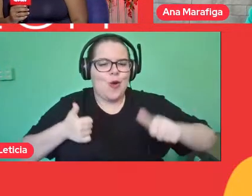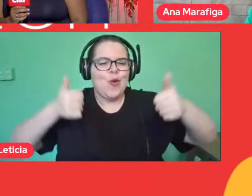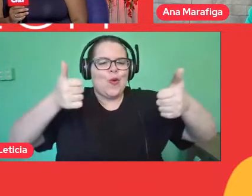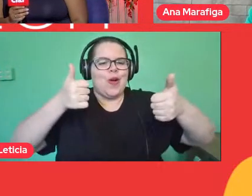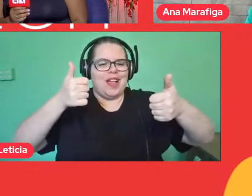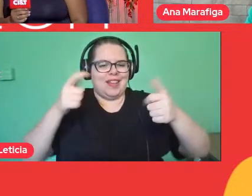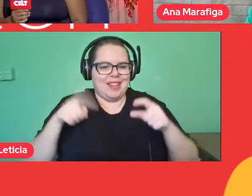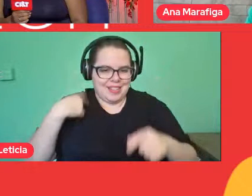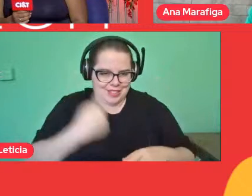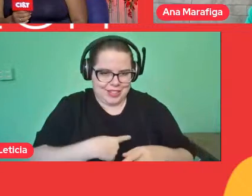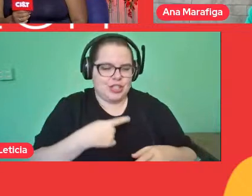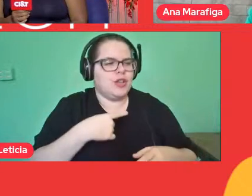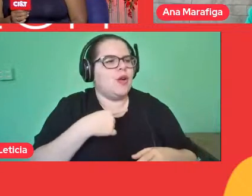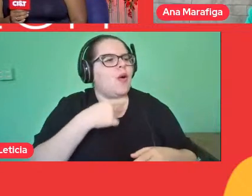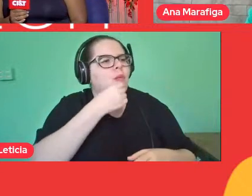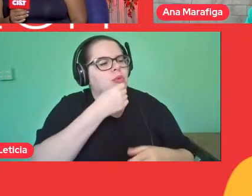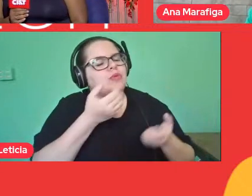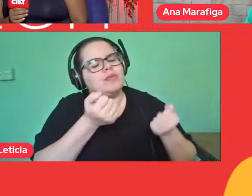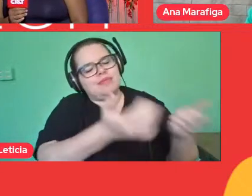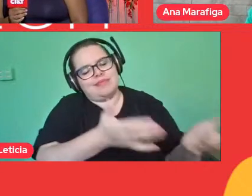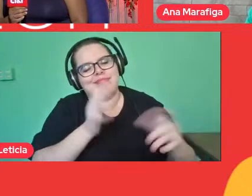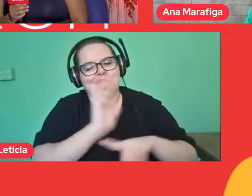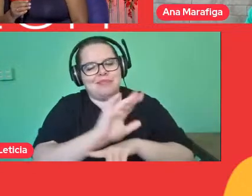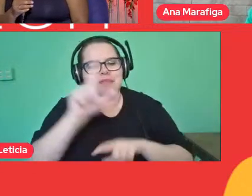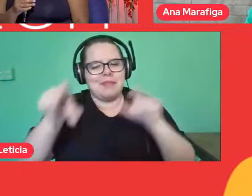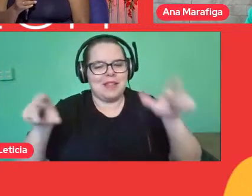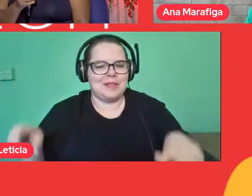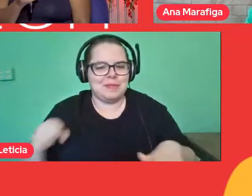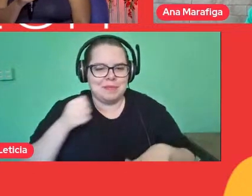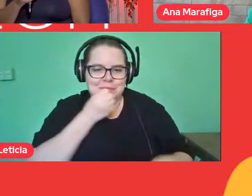essa oportunidade de ajudar para alguém.